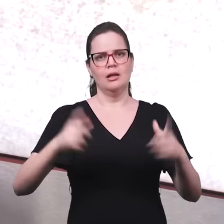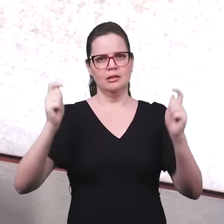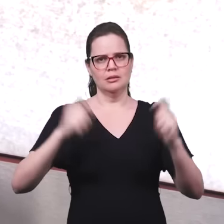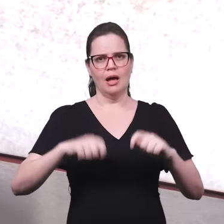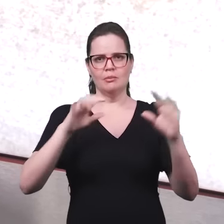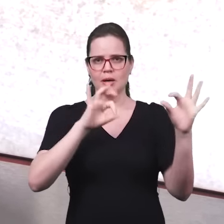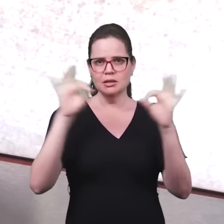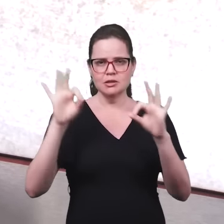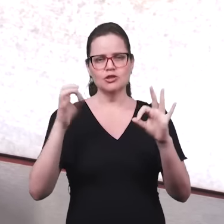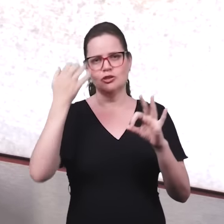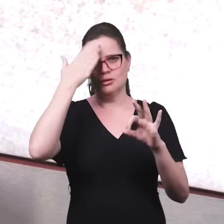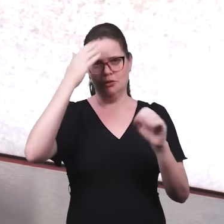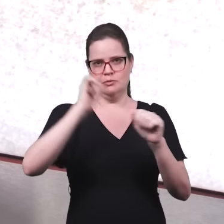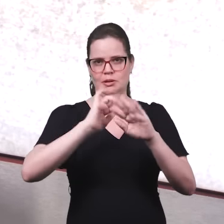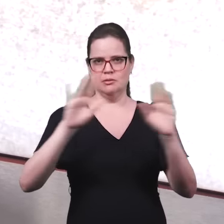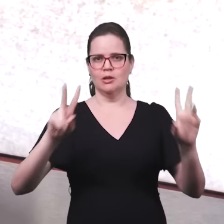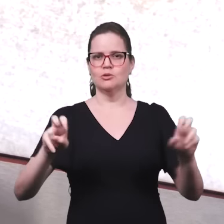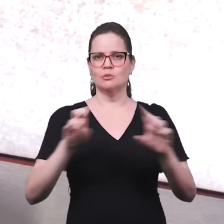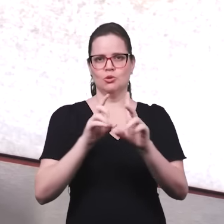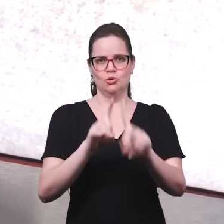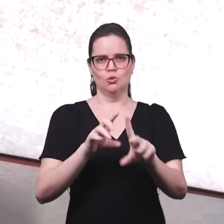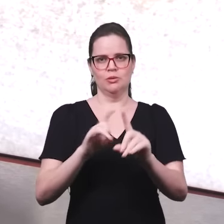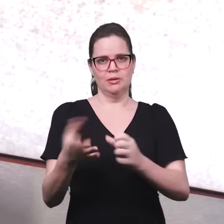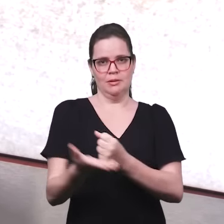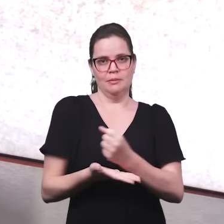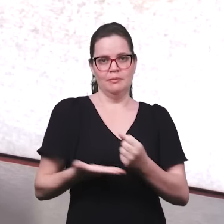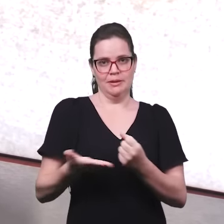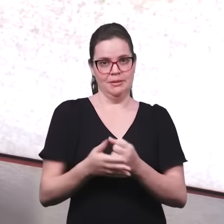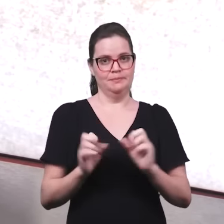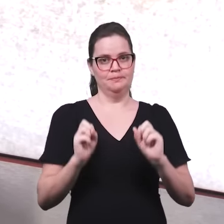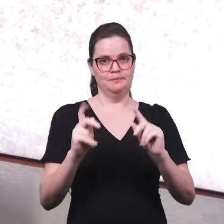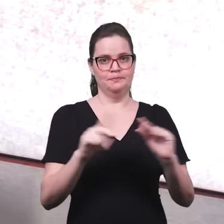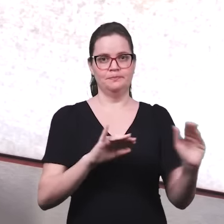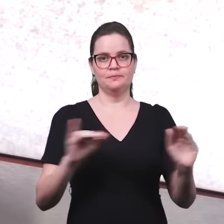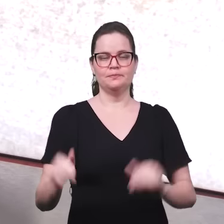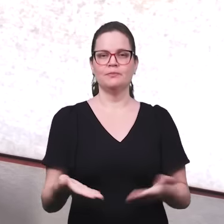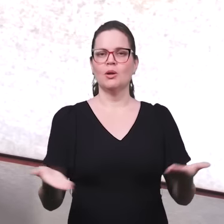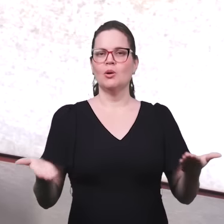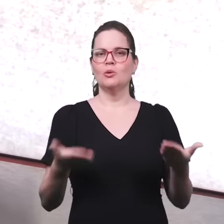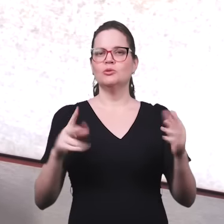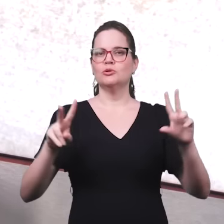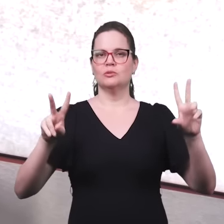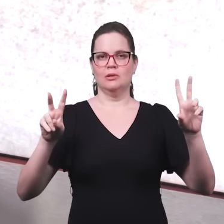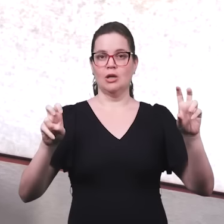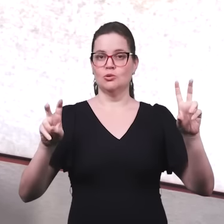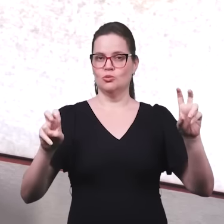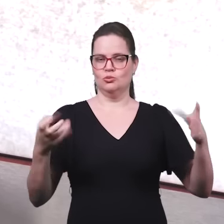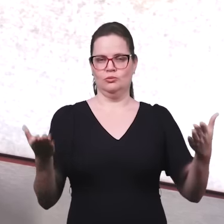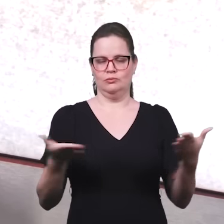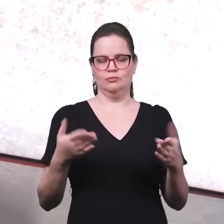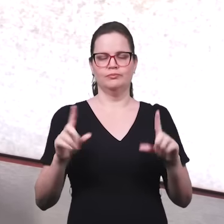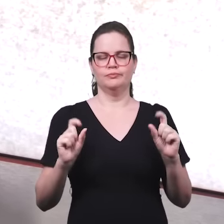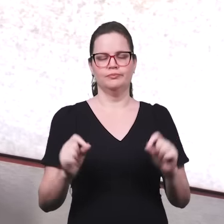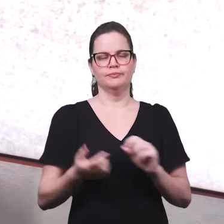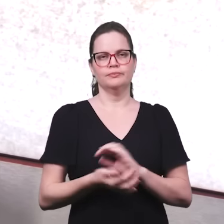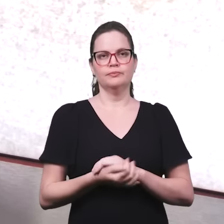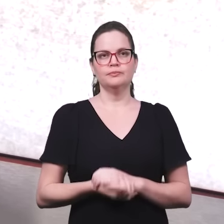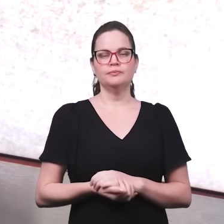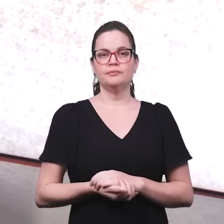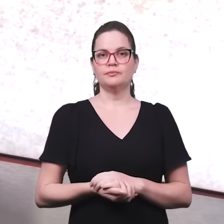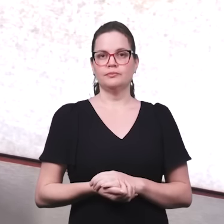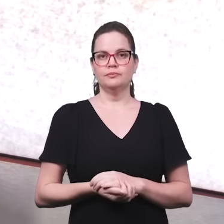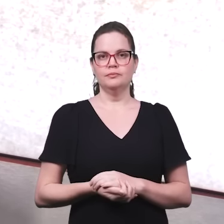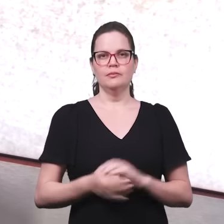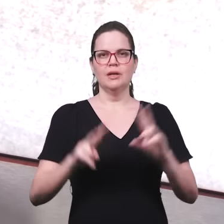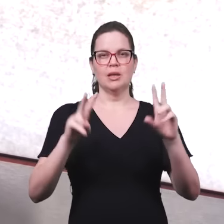a respeito de doutrinas básicas da Bíblia. E o nosso tema hoje, que nós vamos falar hoje a respeito, o nosso assunto de hoje, ele